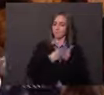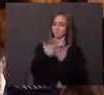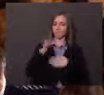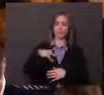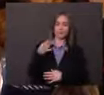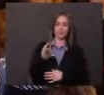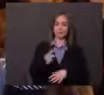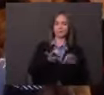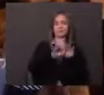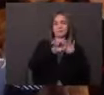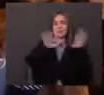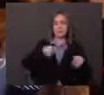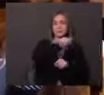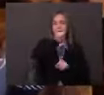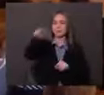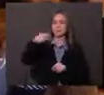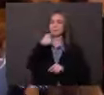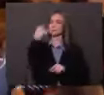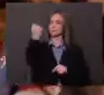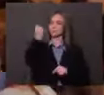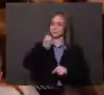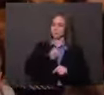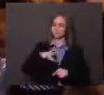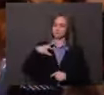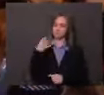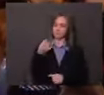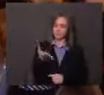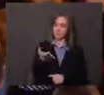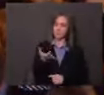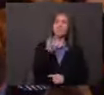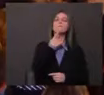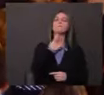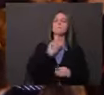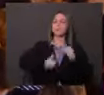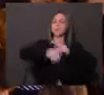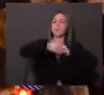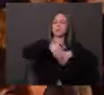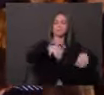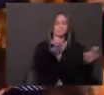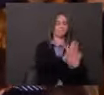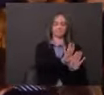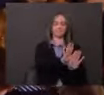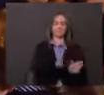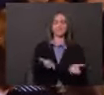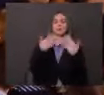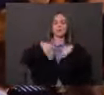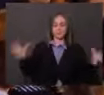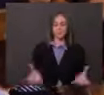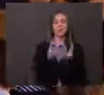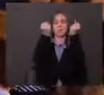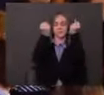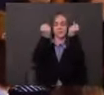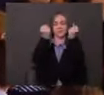ofensas, assim como nós perdoamos a quem nos tem ofendido. E não nos deixeis cair em tentação,